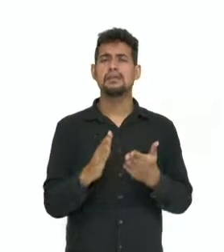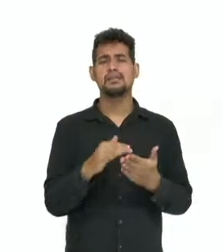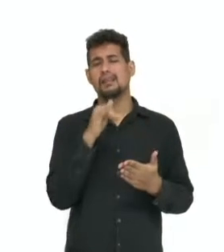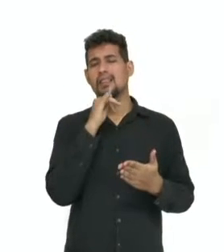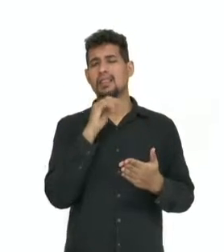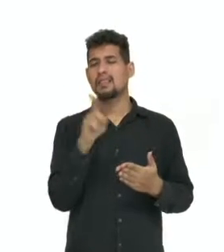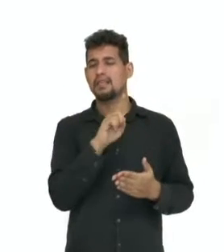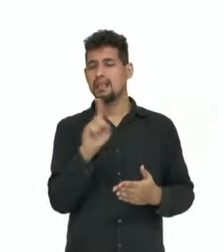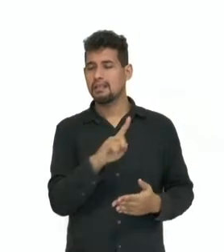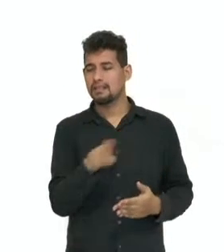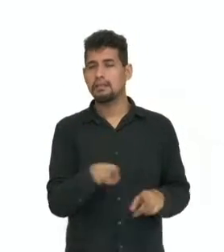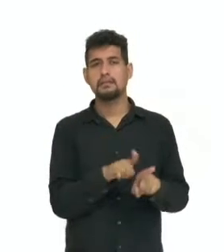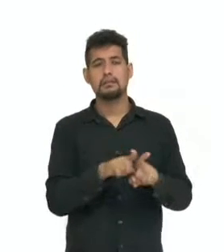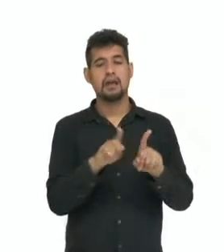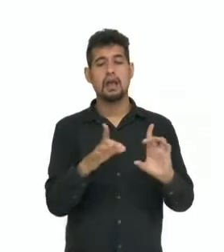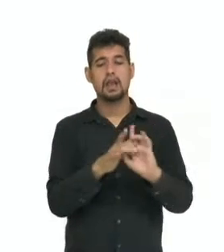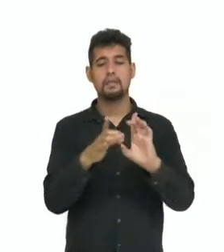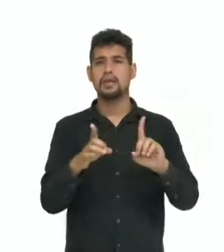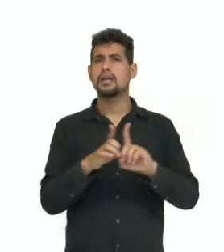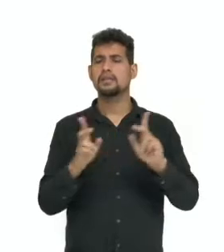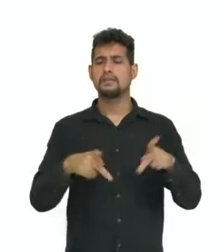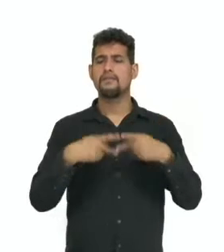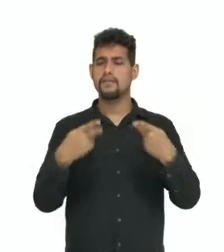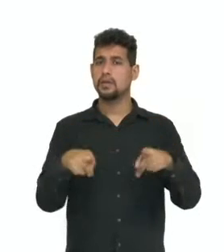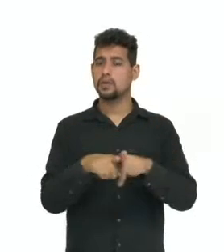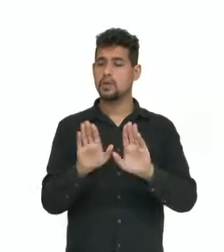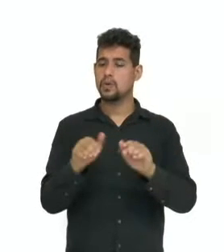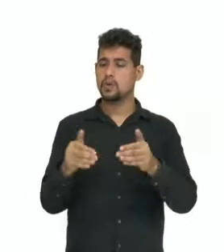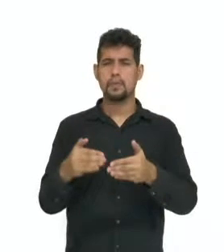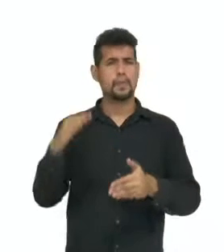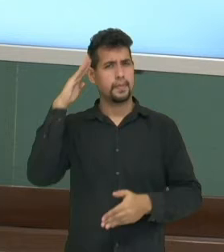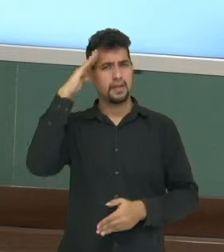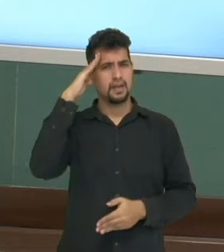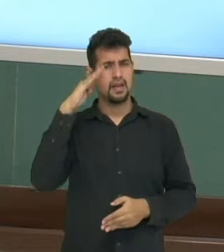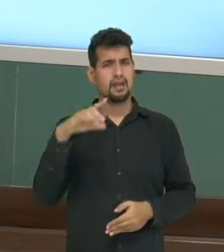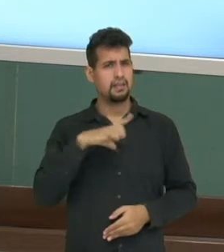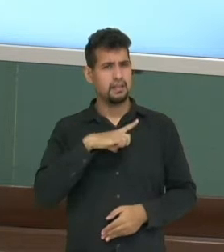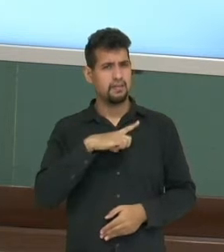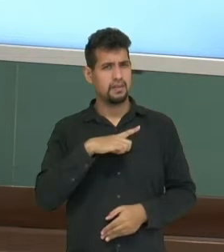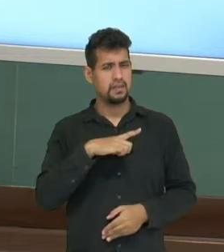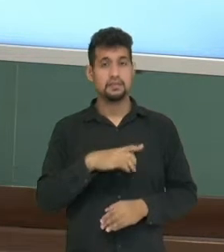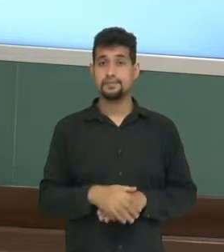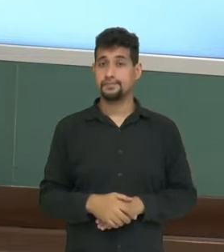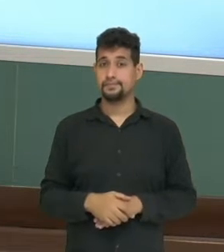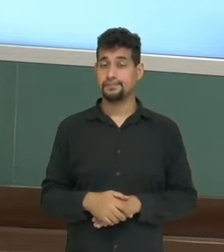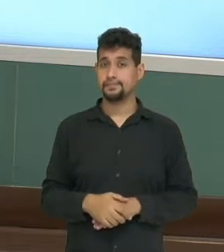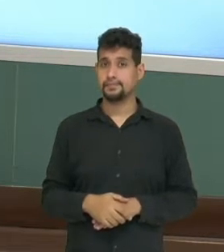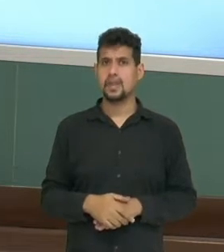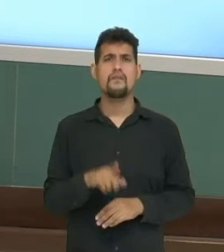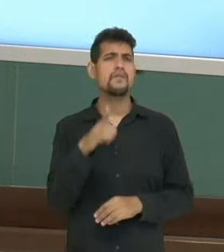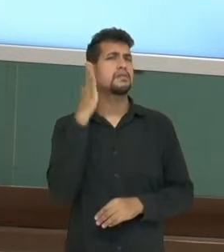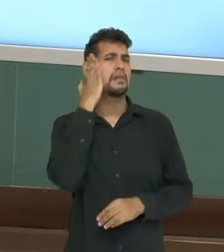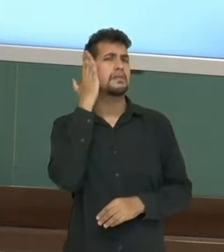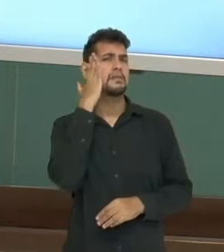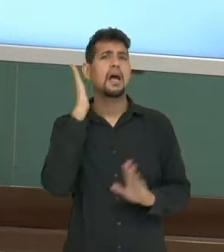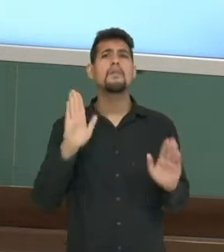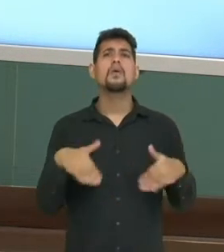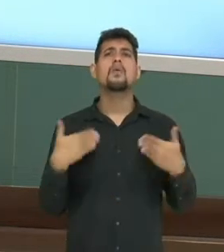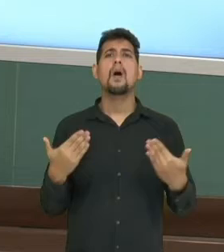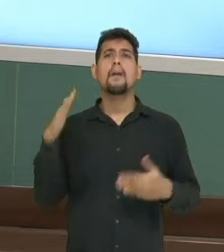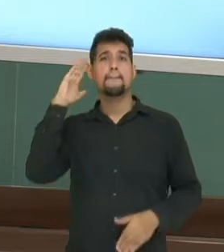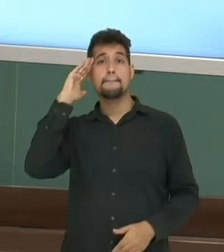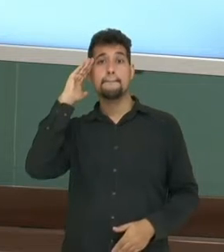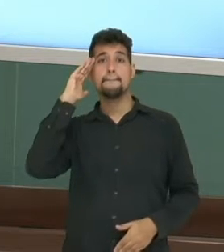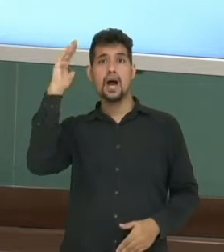impostas à liberdade de expressão durante o regime militar? Houve restrições? E ainda, você sabe quais foram os